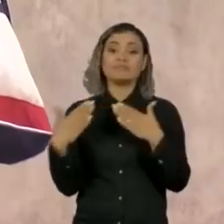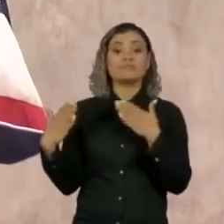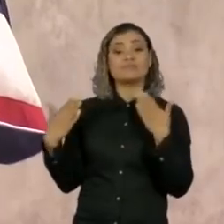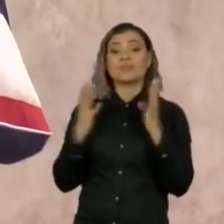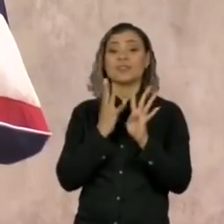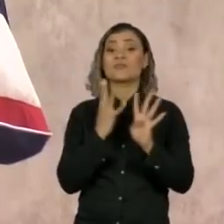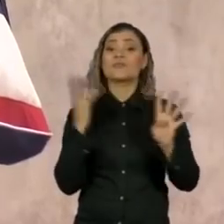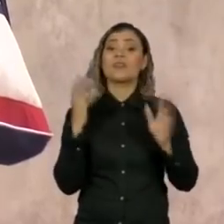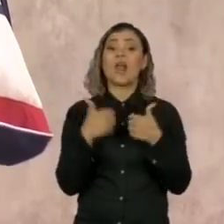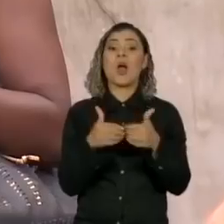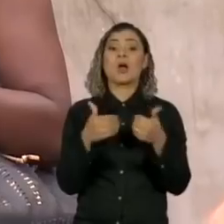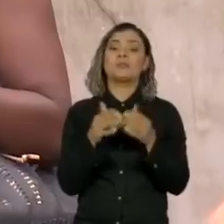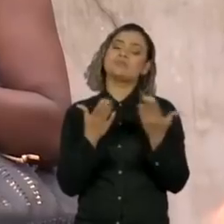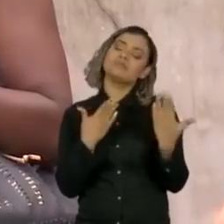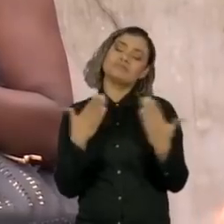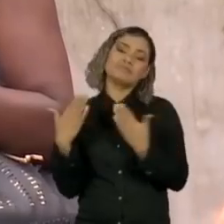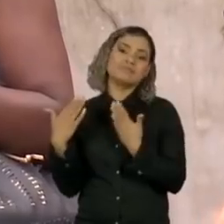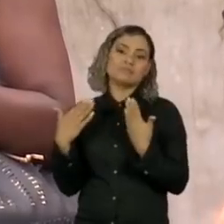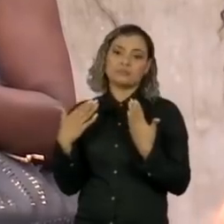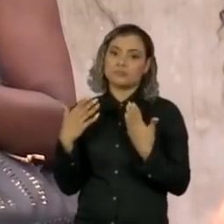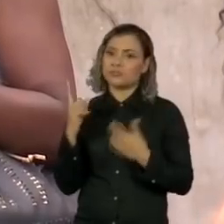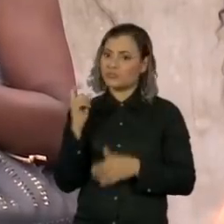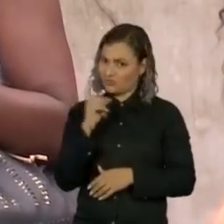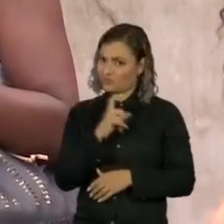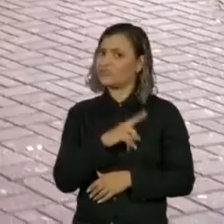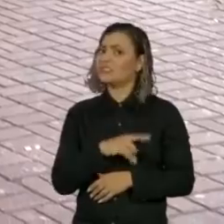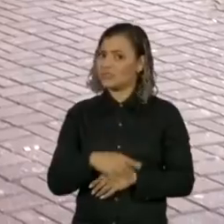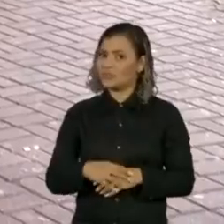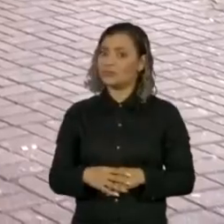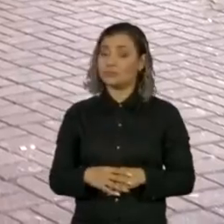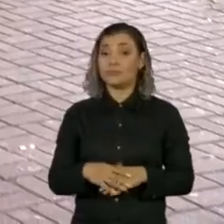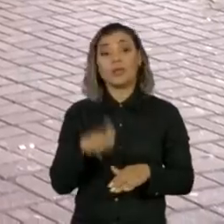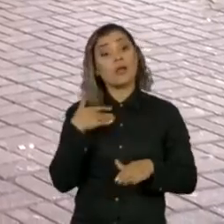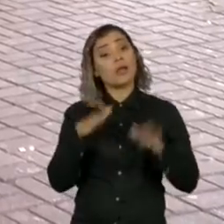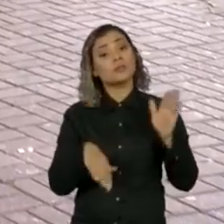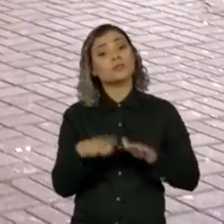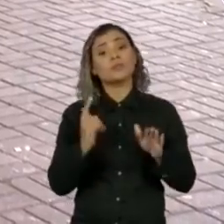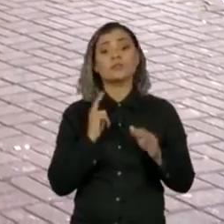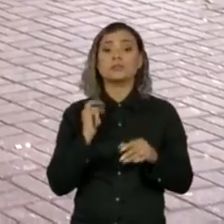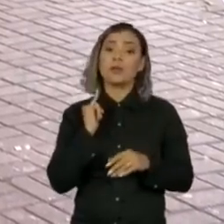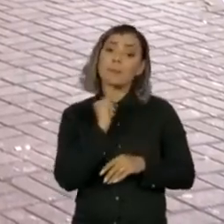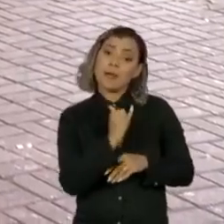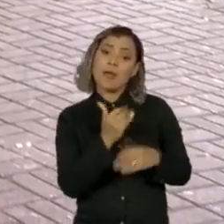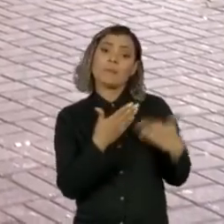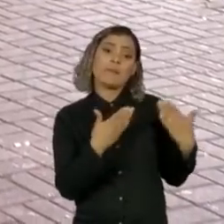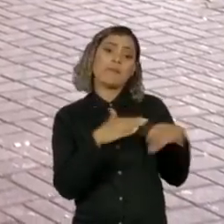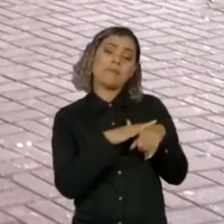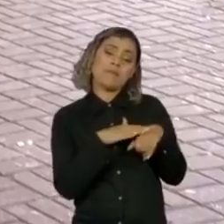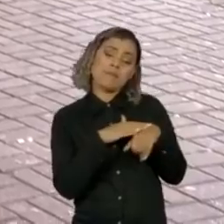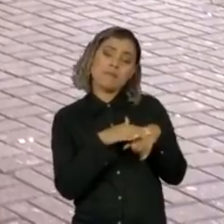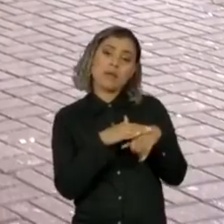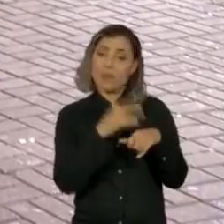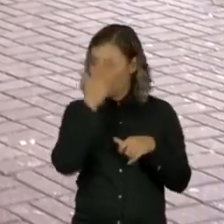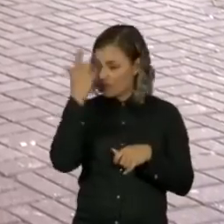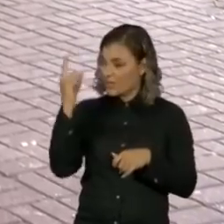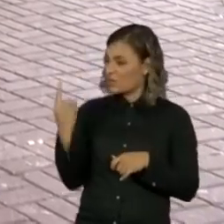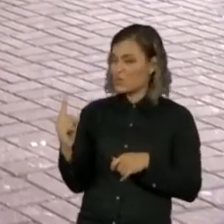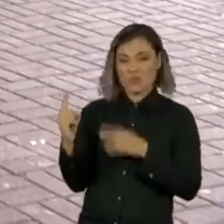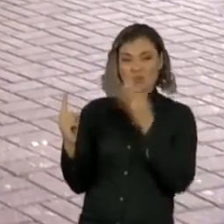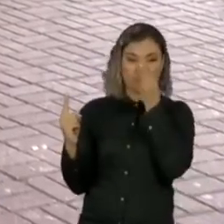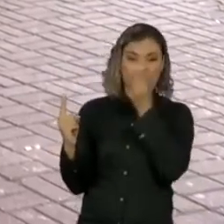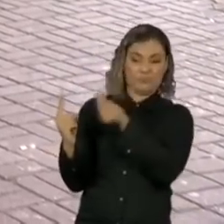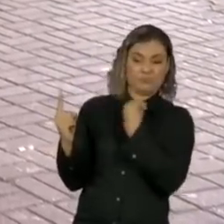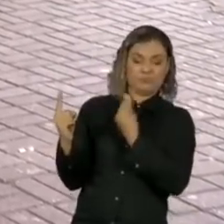na fila do ônibus já é coisa rara de se ver. Às vezes você tem uma coisa para falar, aí a outra pessoa não está nem